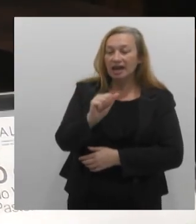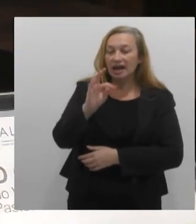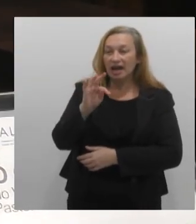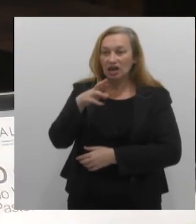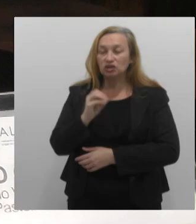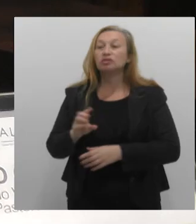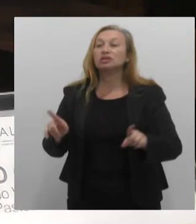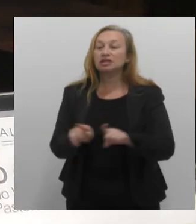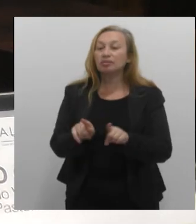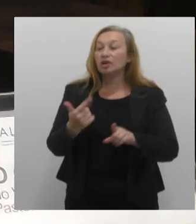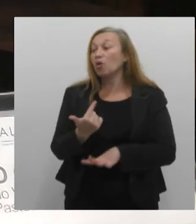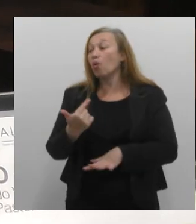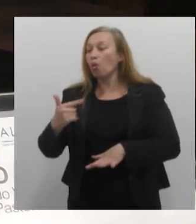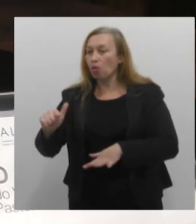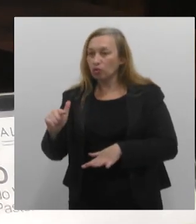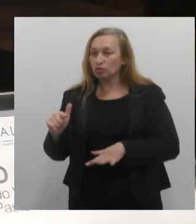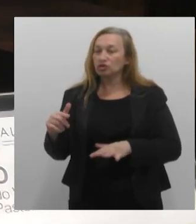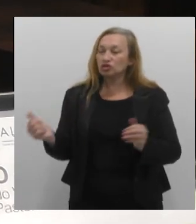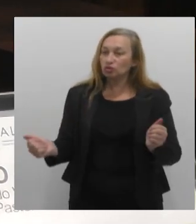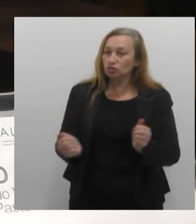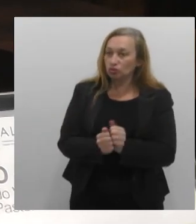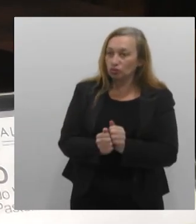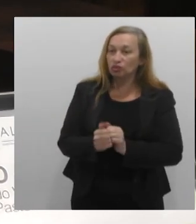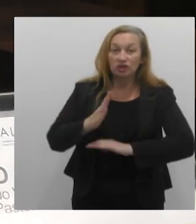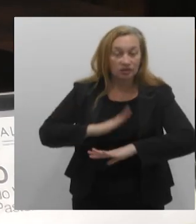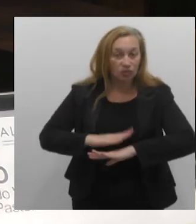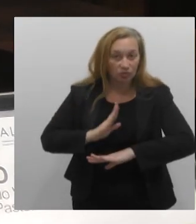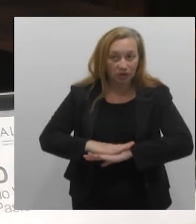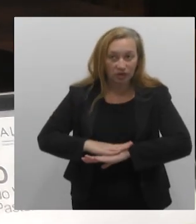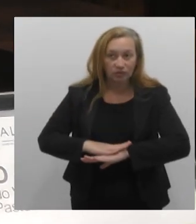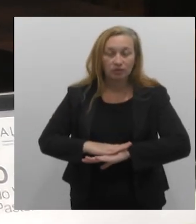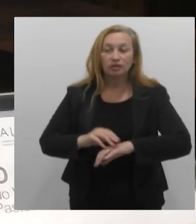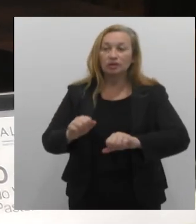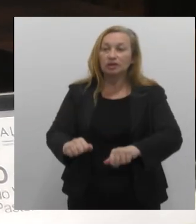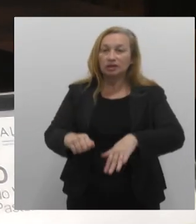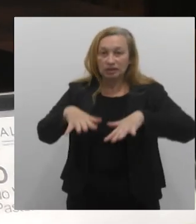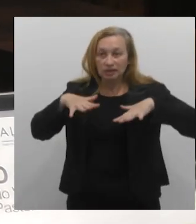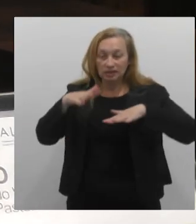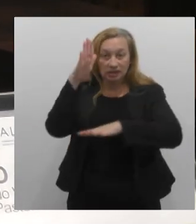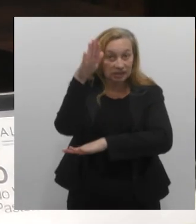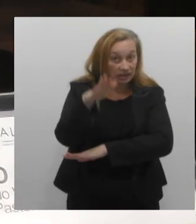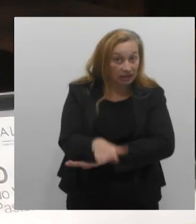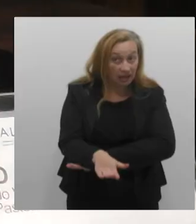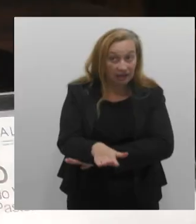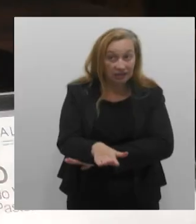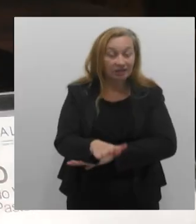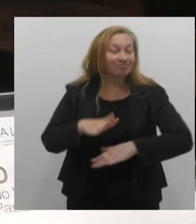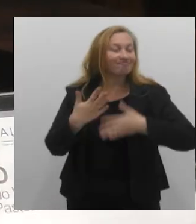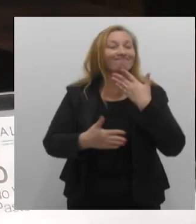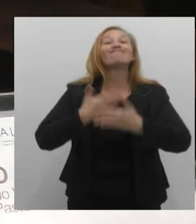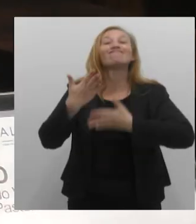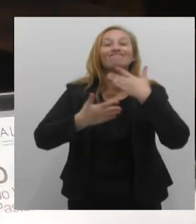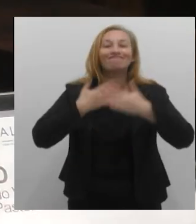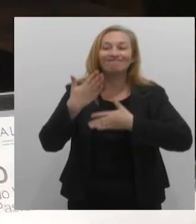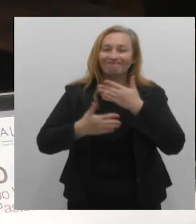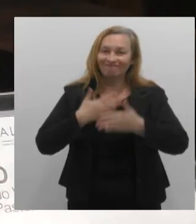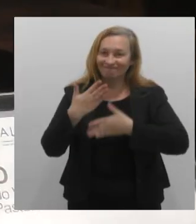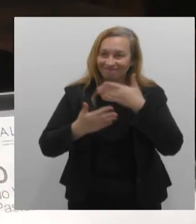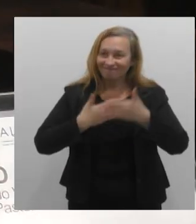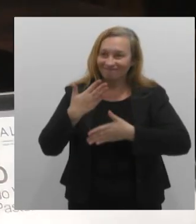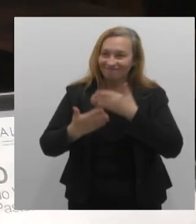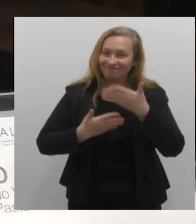das esferas civis que estão presentes neste plenário, nesta tarde de alegria